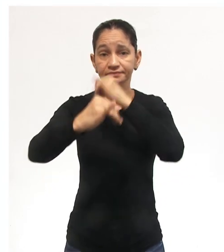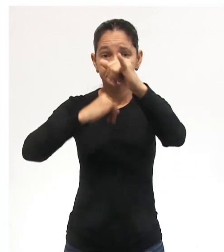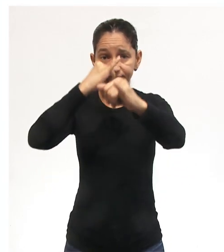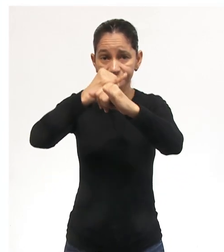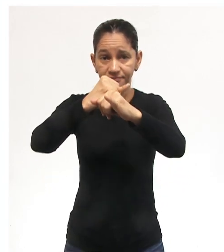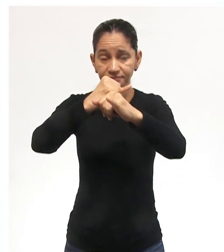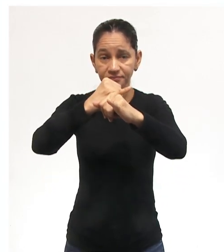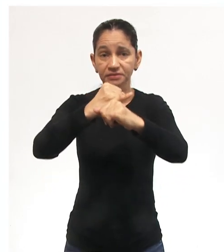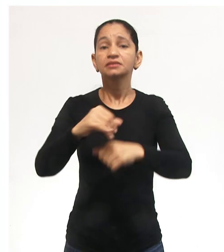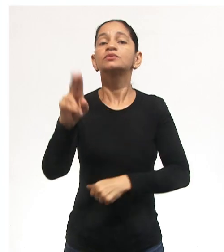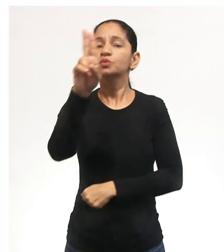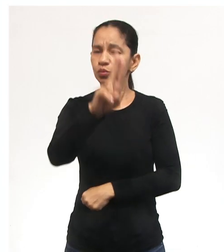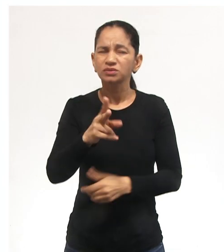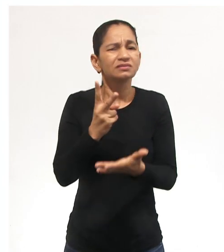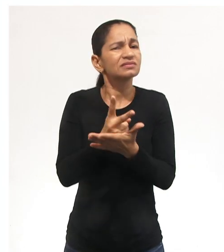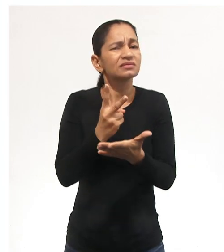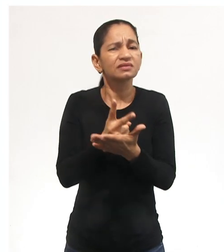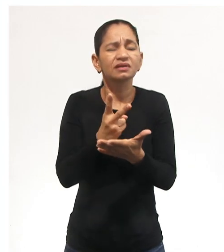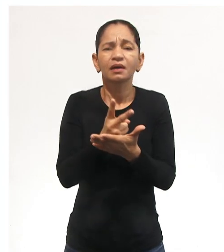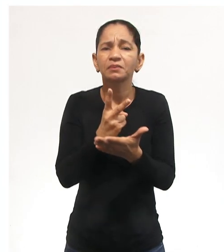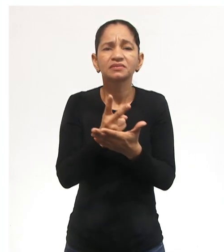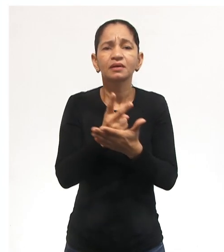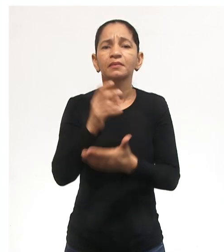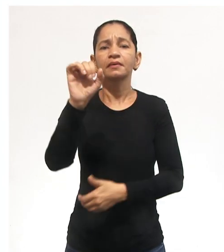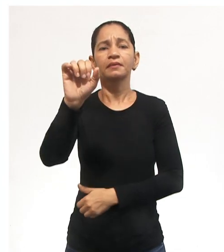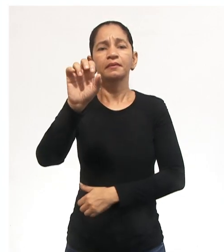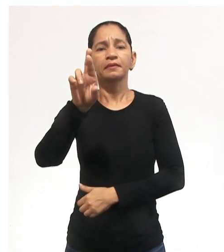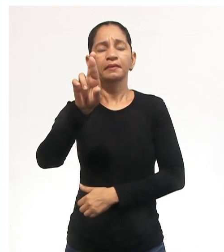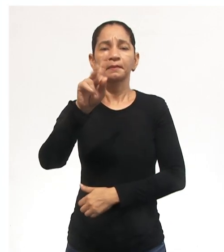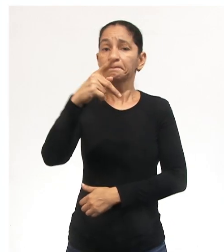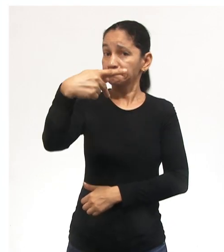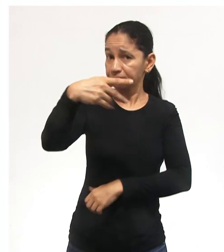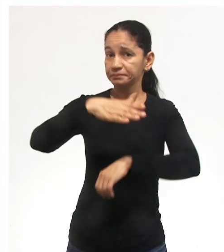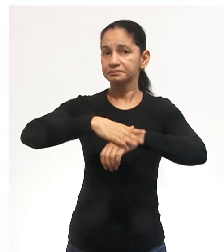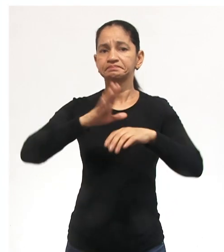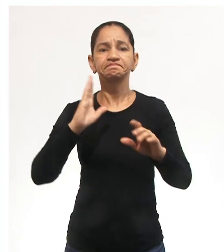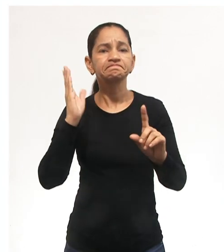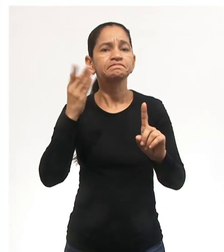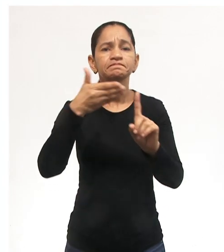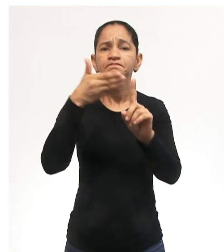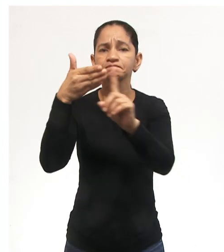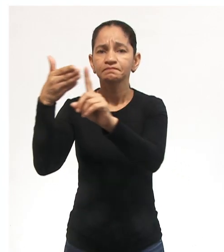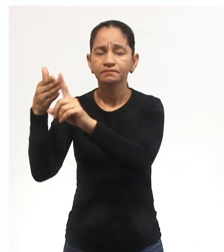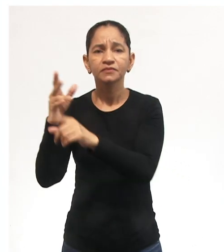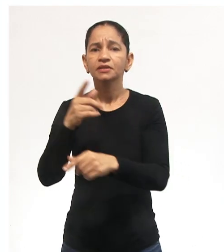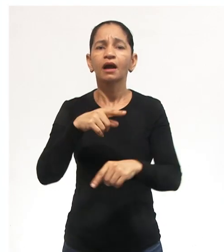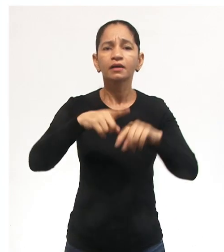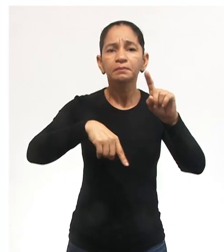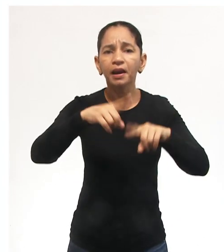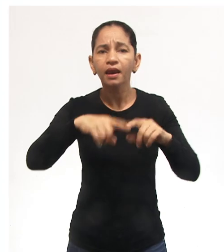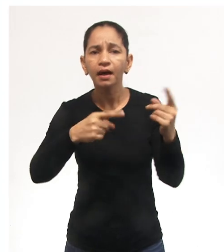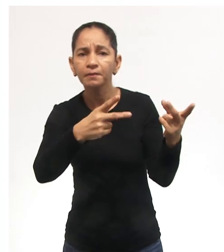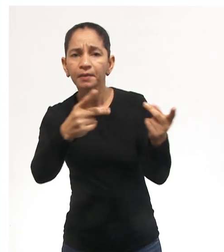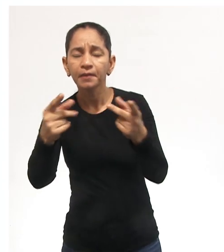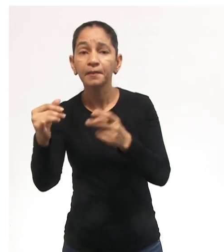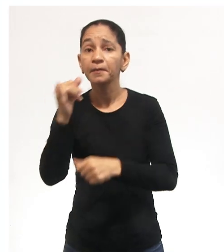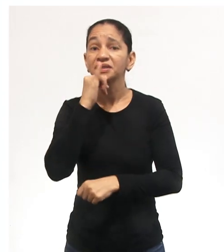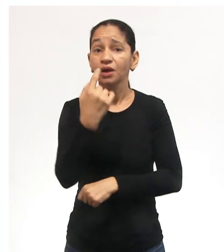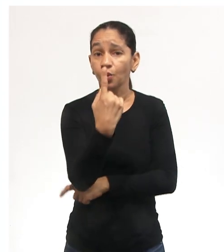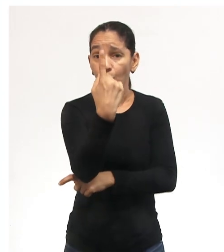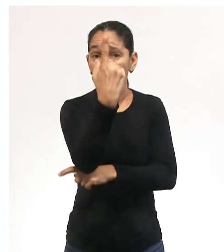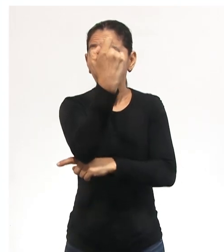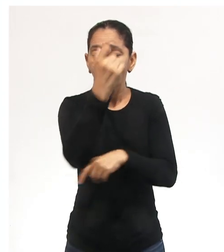esse sistema ERP para quê? Para controlar o estoque automaticamente. Quando uma venda